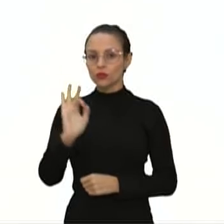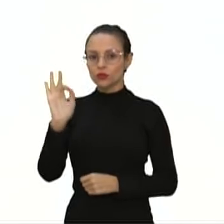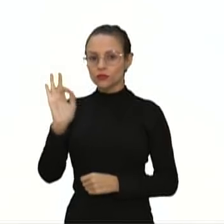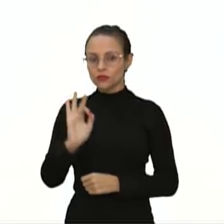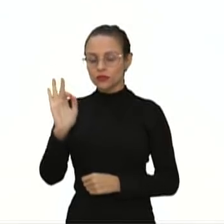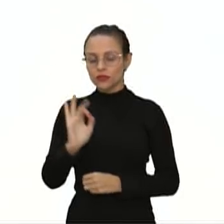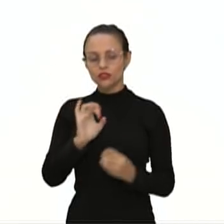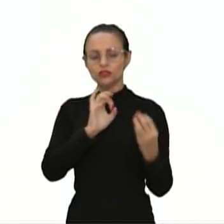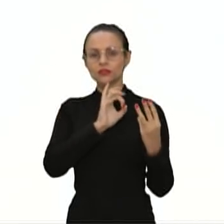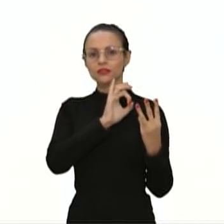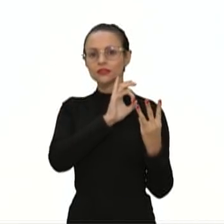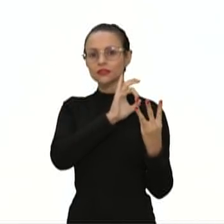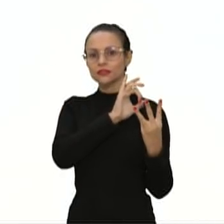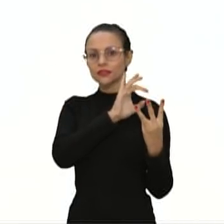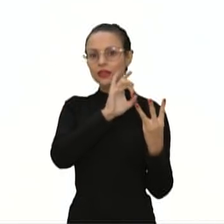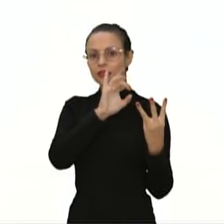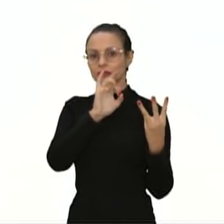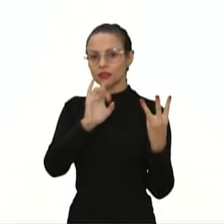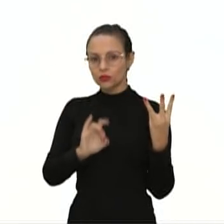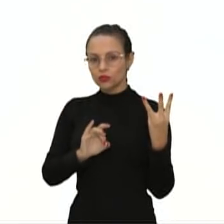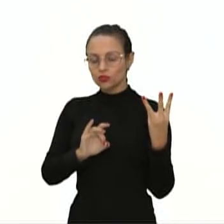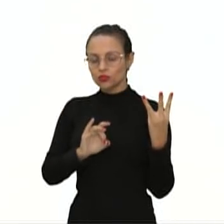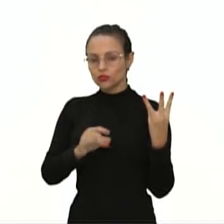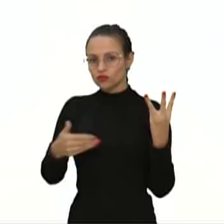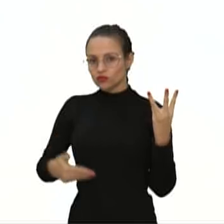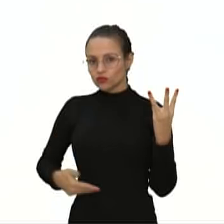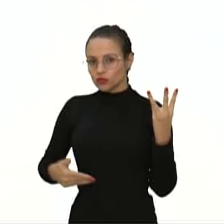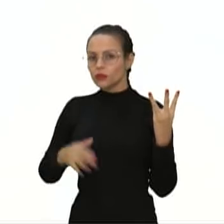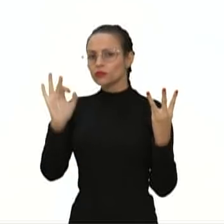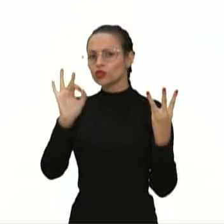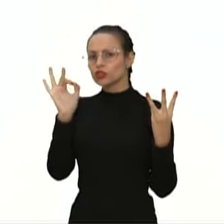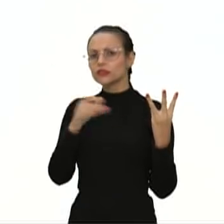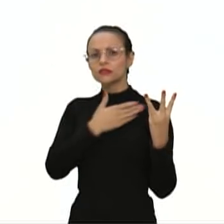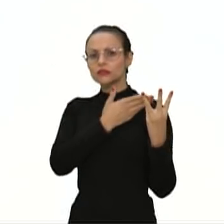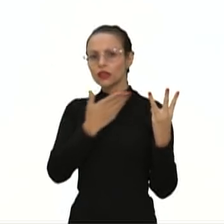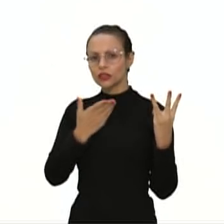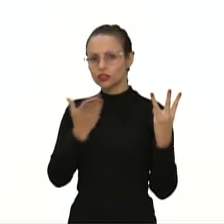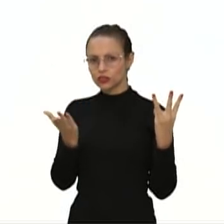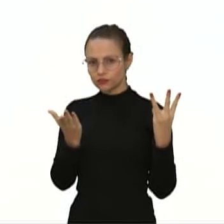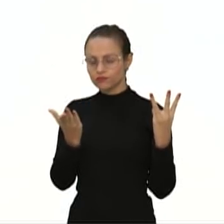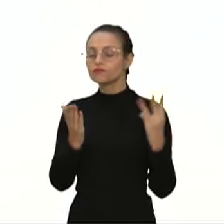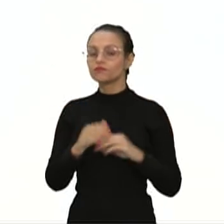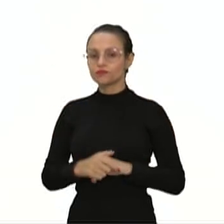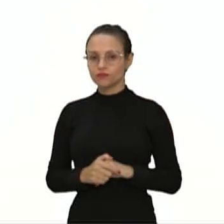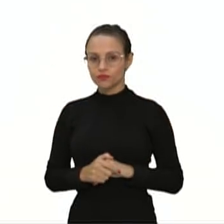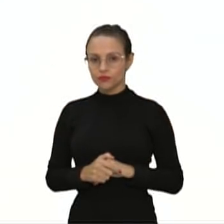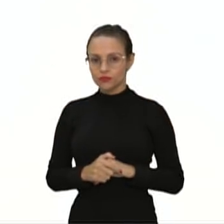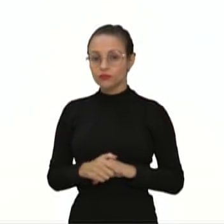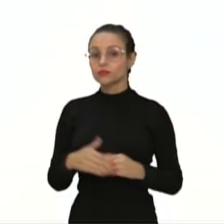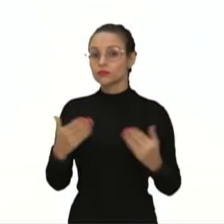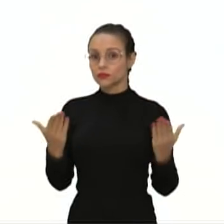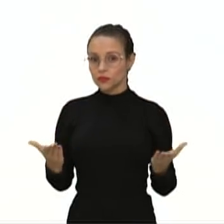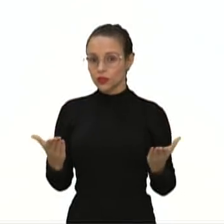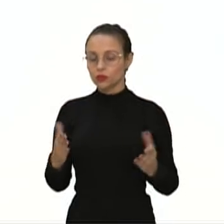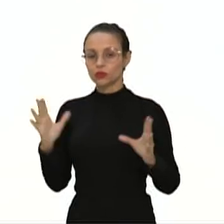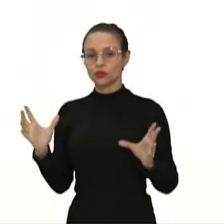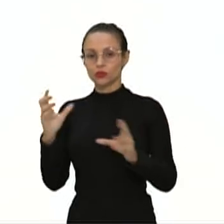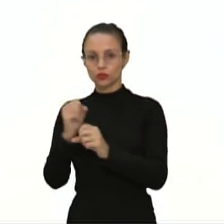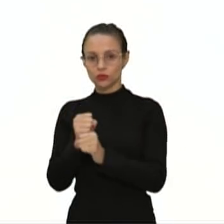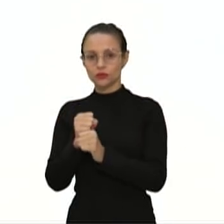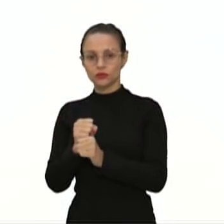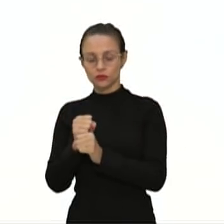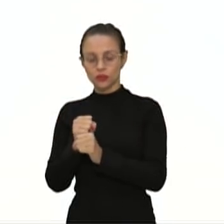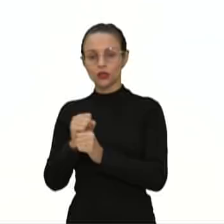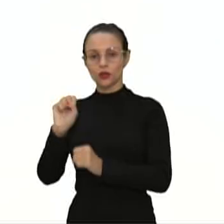representa de cada um, respectivamente, em relação ao total? Então, nós temos o total, que é